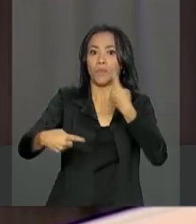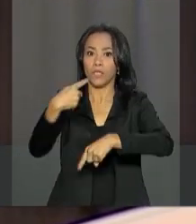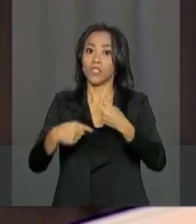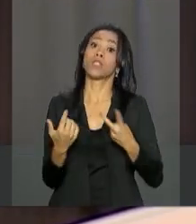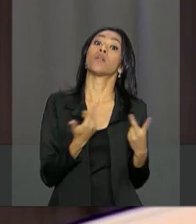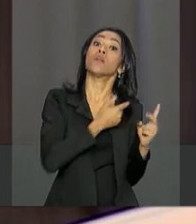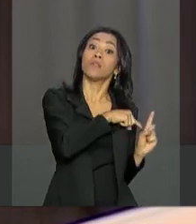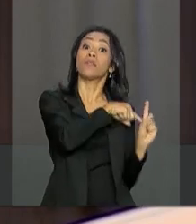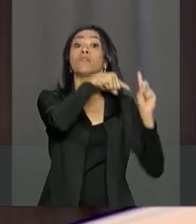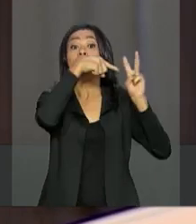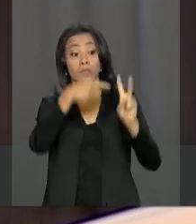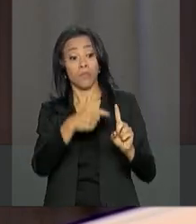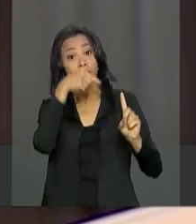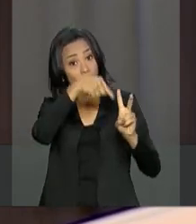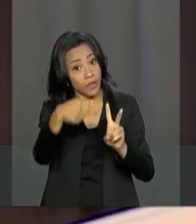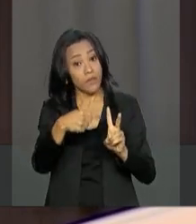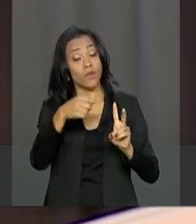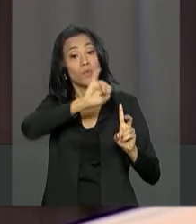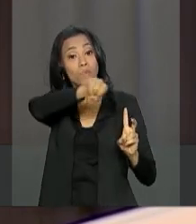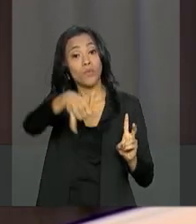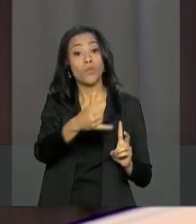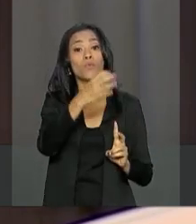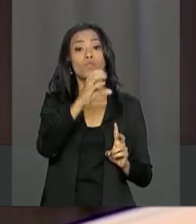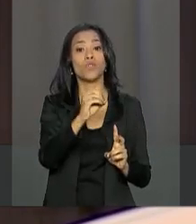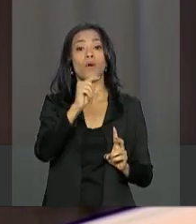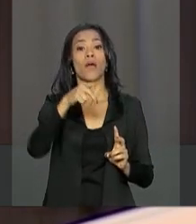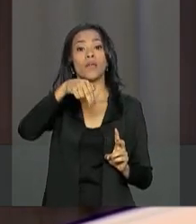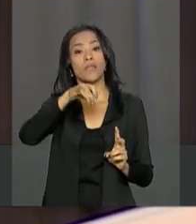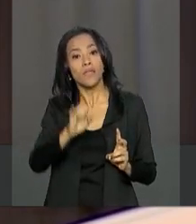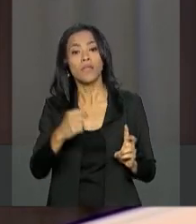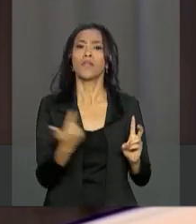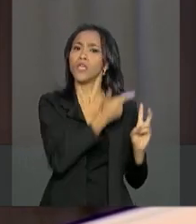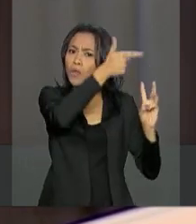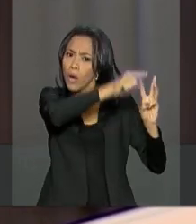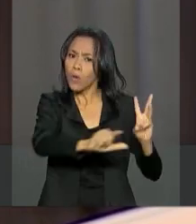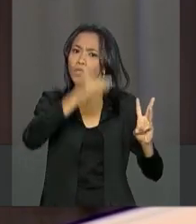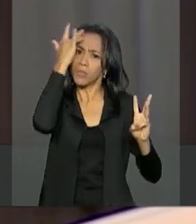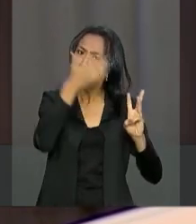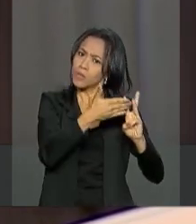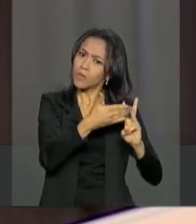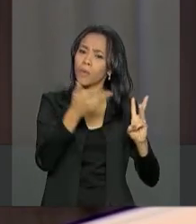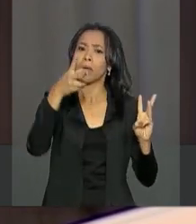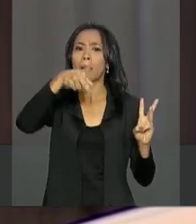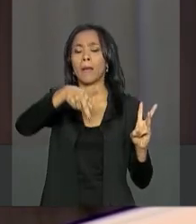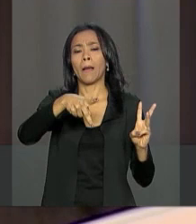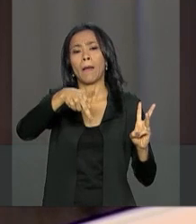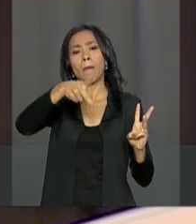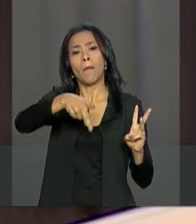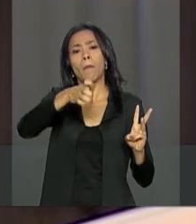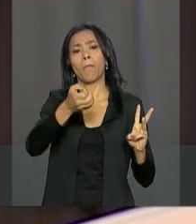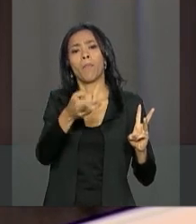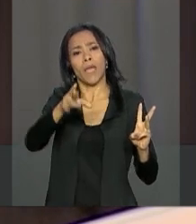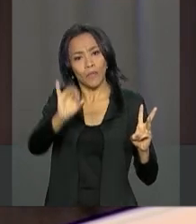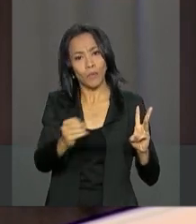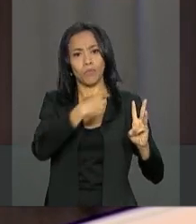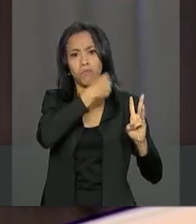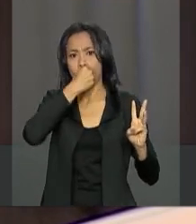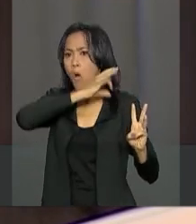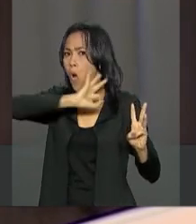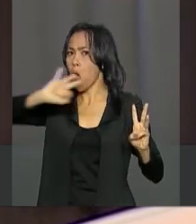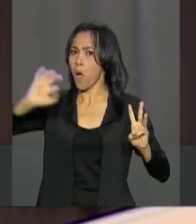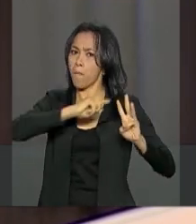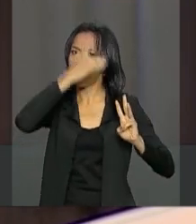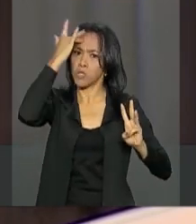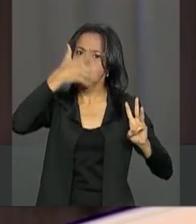o foco jurídico, e o Pedro Parente, sob o foco administrativo. De modo que é com muita satisfação que